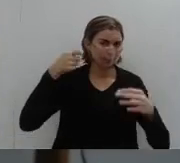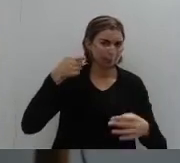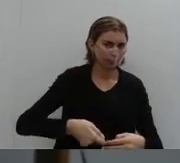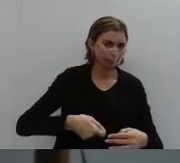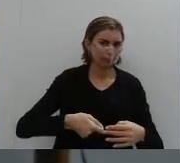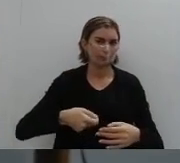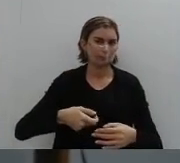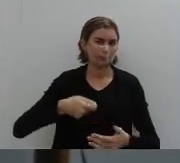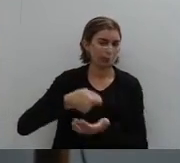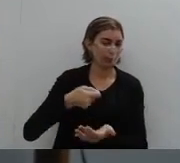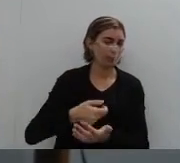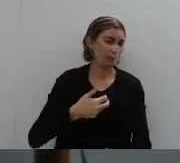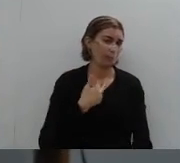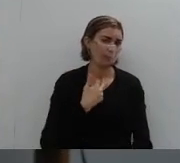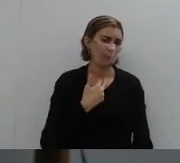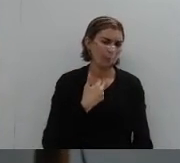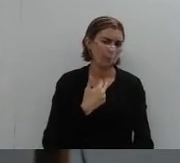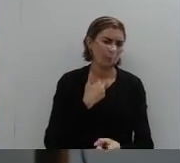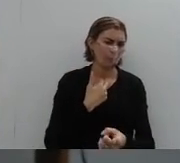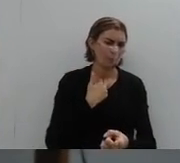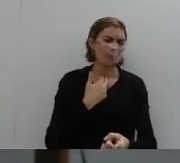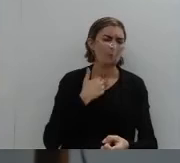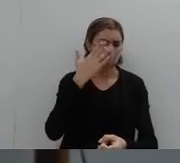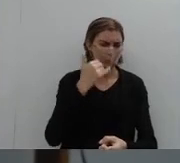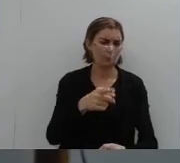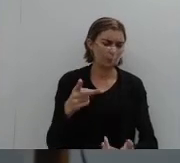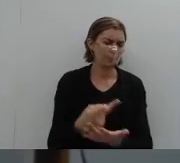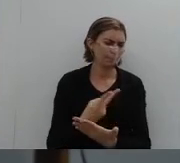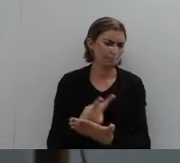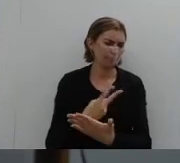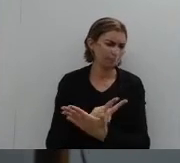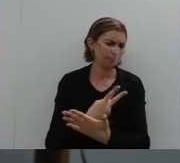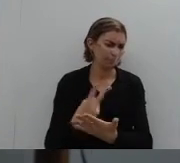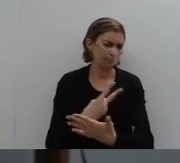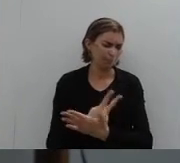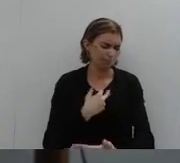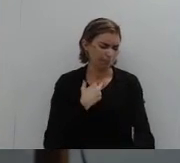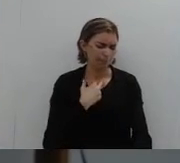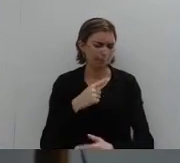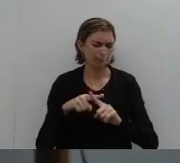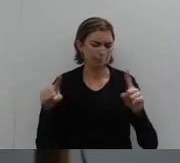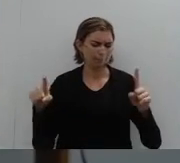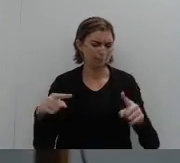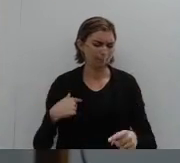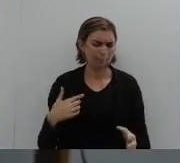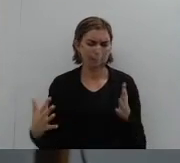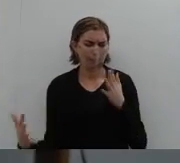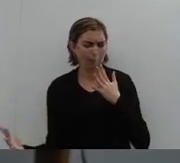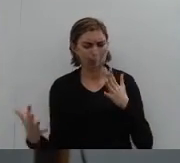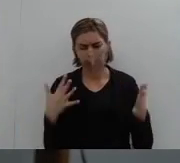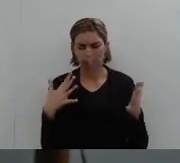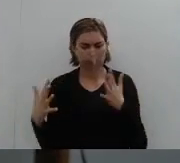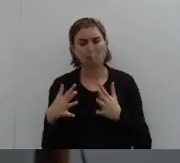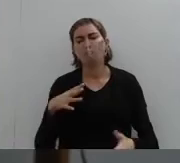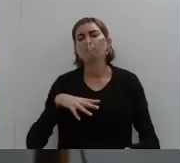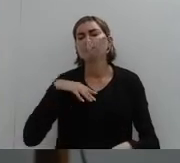coloca um dever, eu não devo fazer isso, eu sei que aquilo é errado, mas existem vacilações. Eu